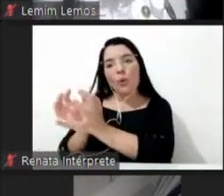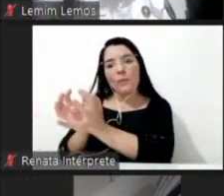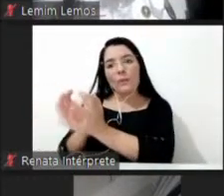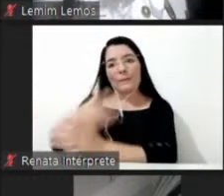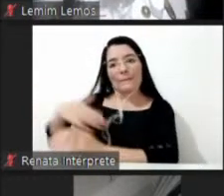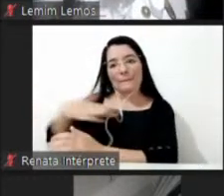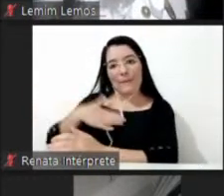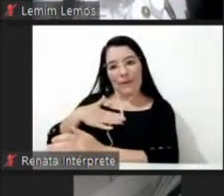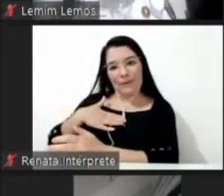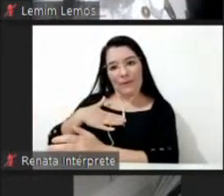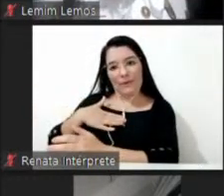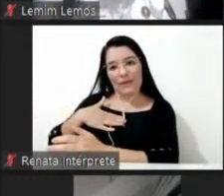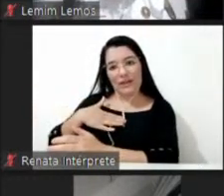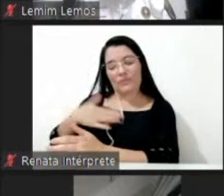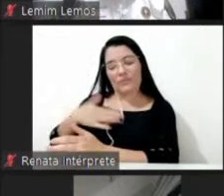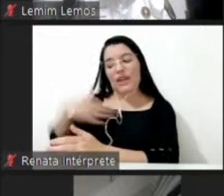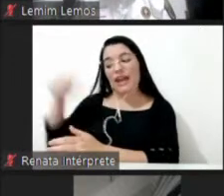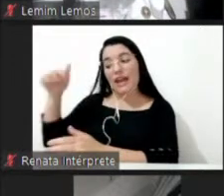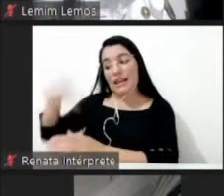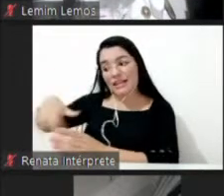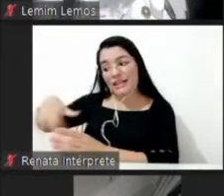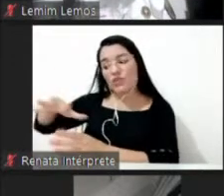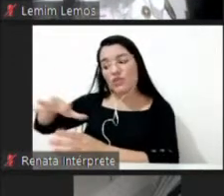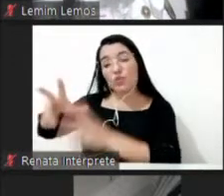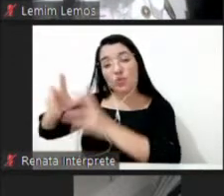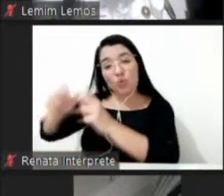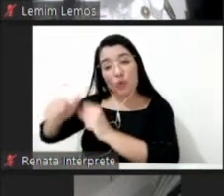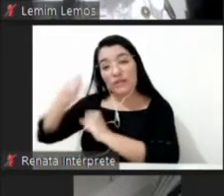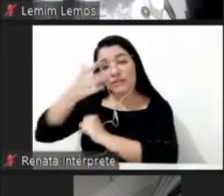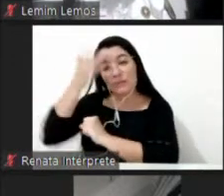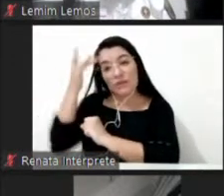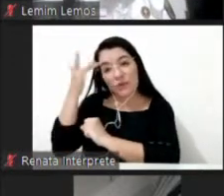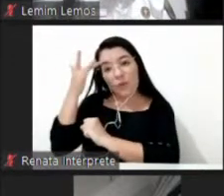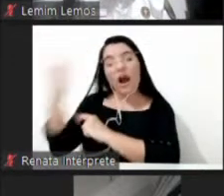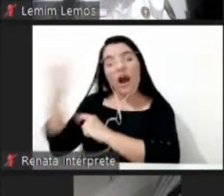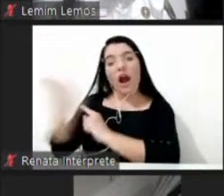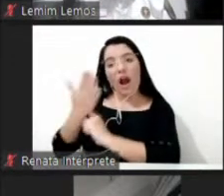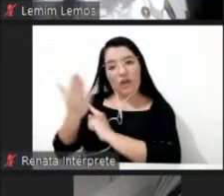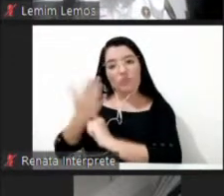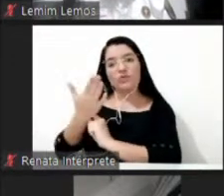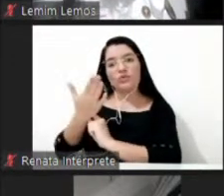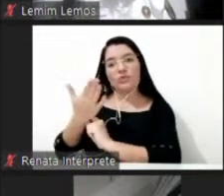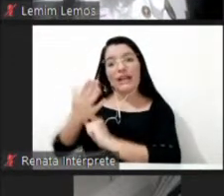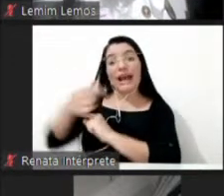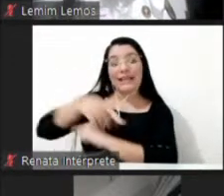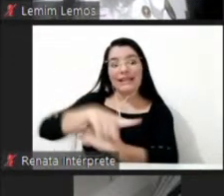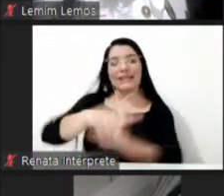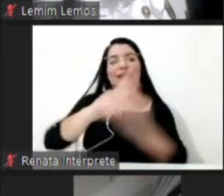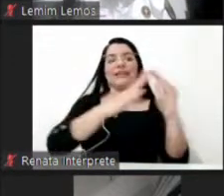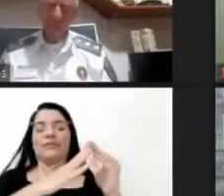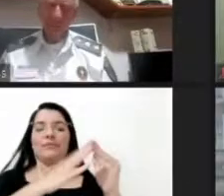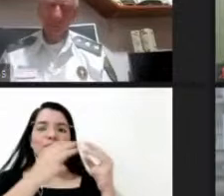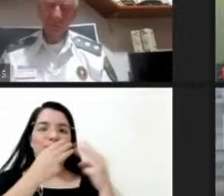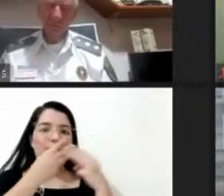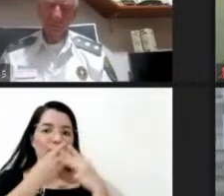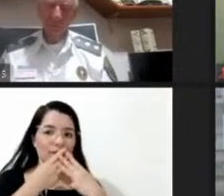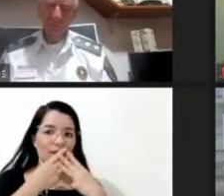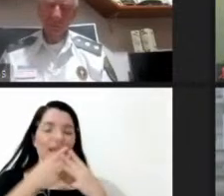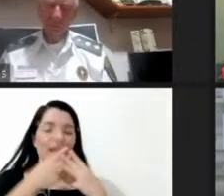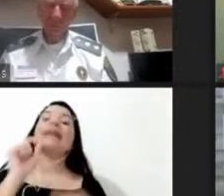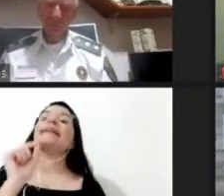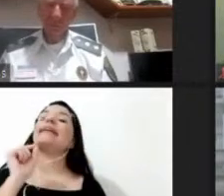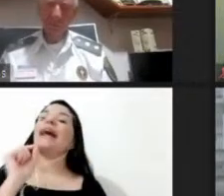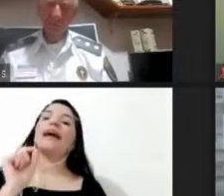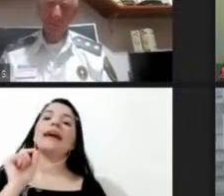fazem a assistência para chegar até as unidades prisionais, que é o pastor Christian